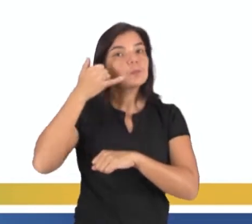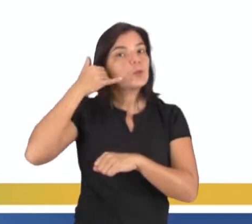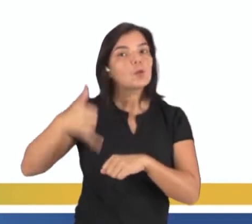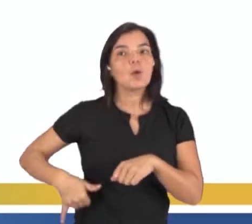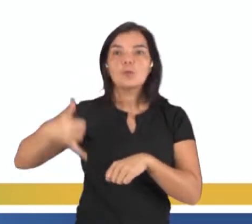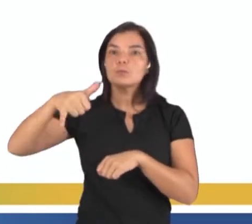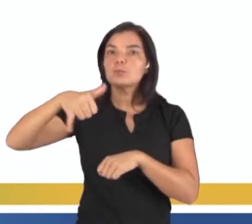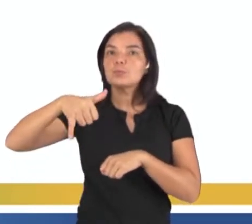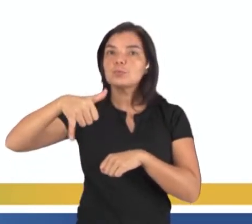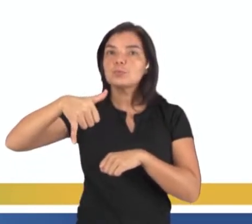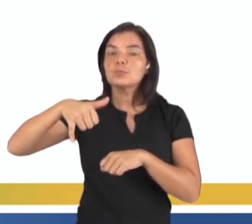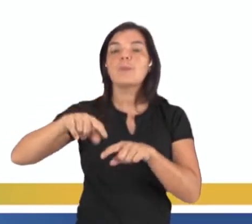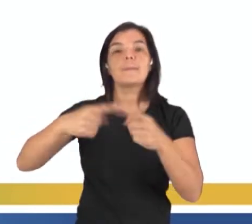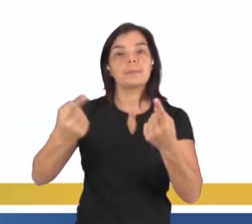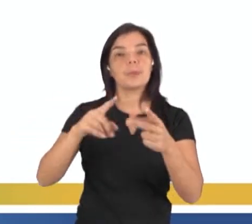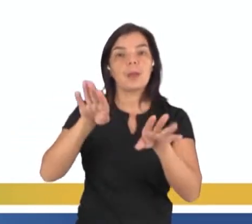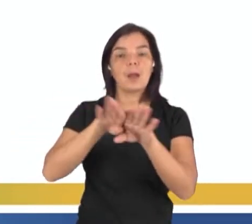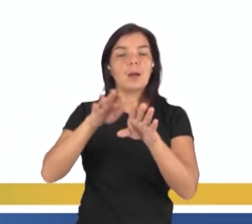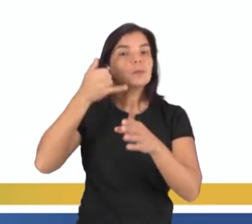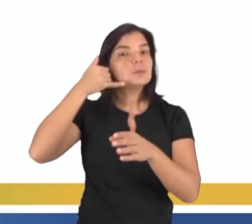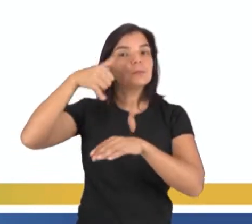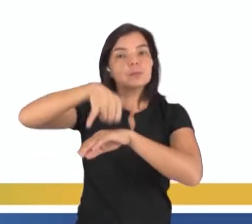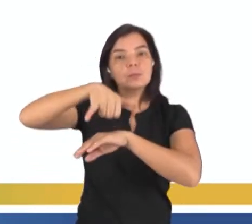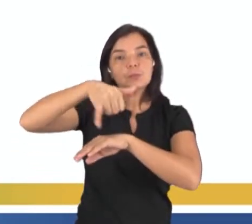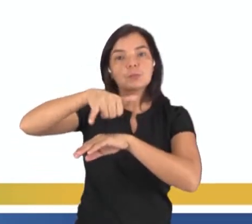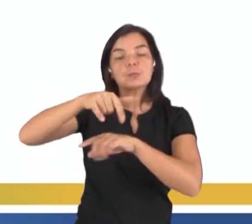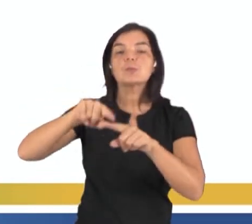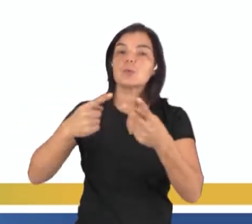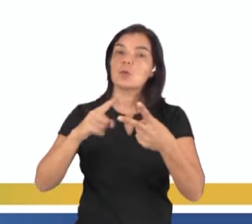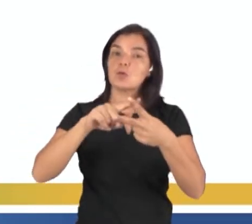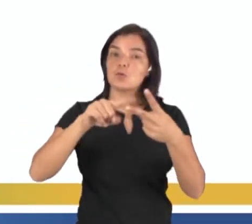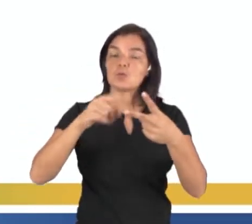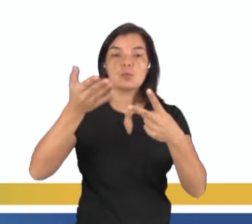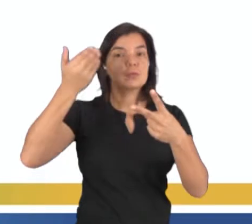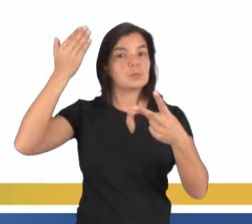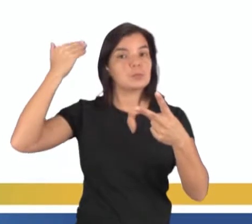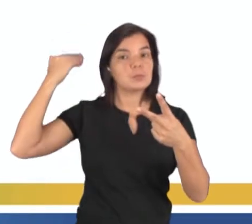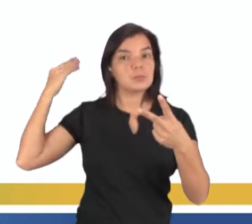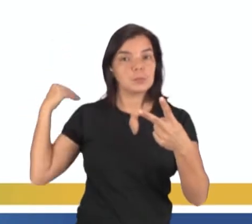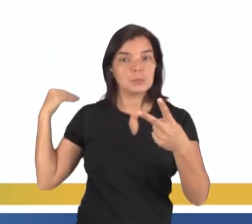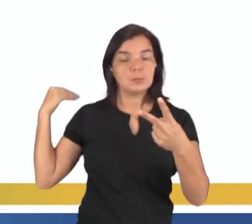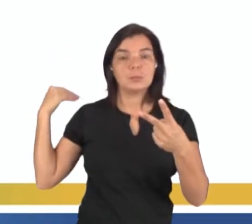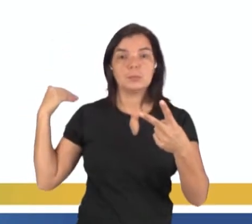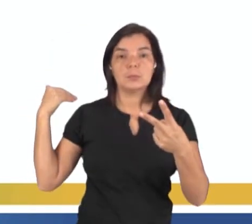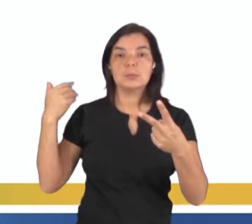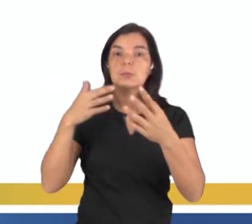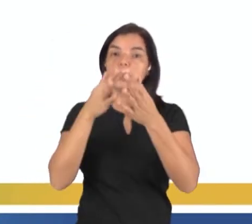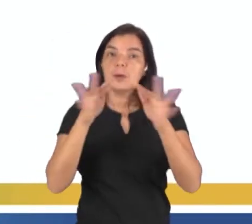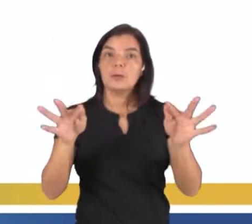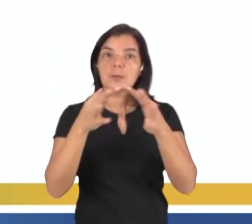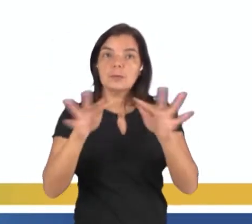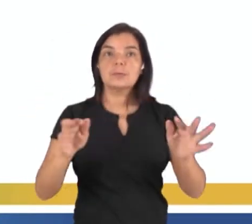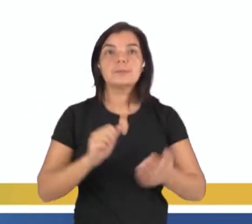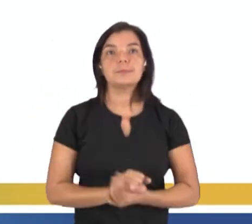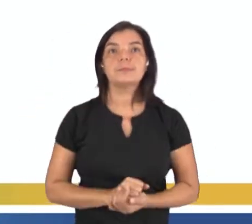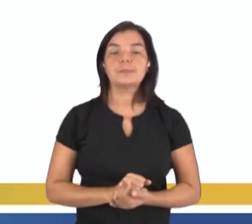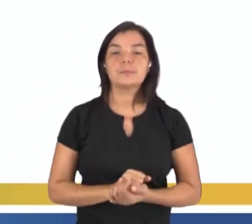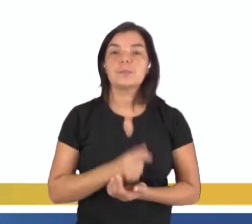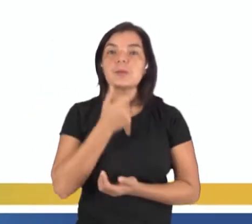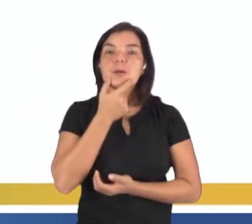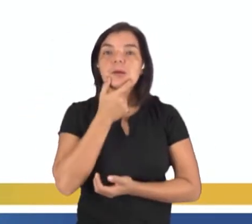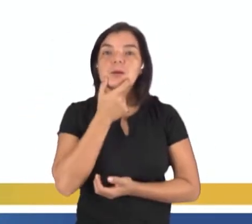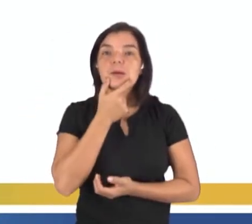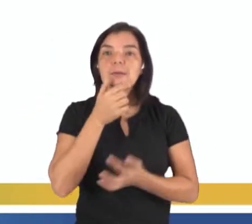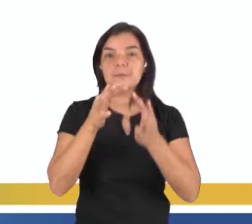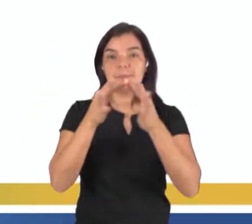telefone tocando. As duas ações encontram-se no passado. Então, a frase diz assim: He